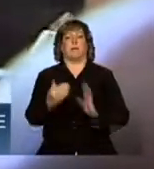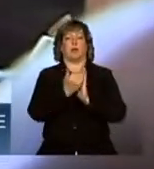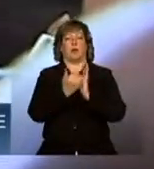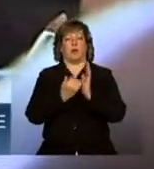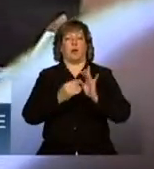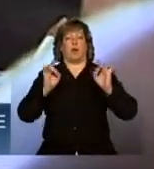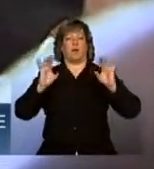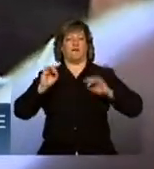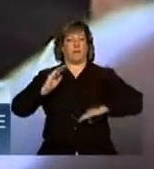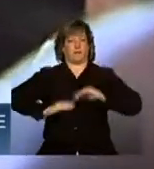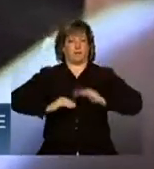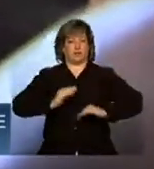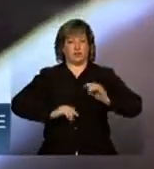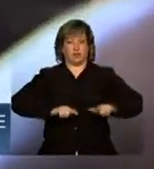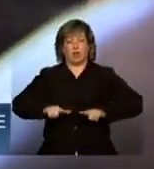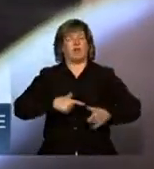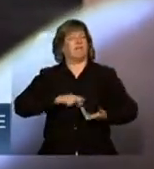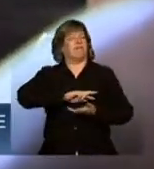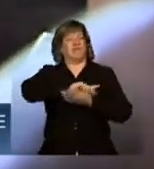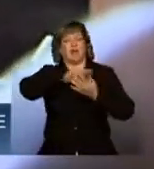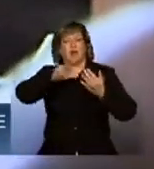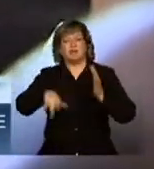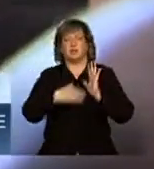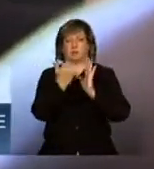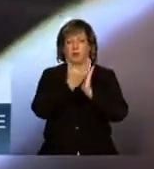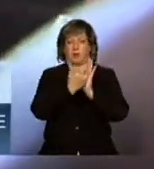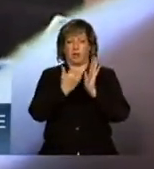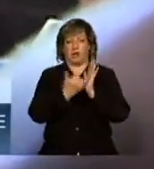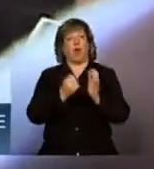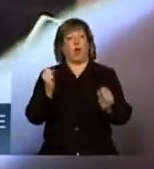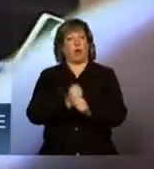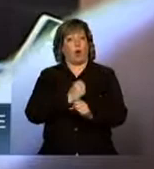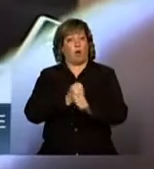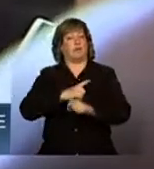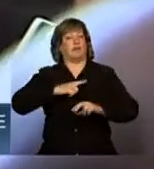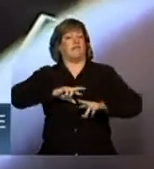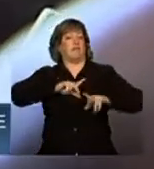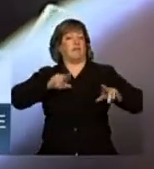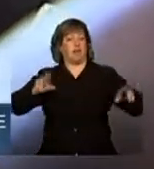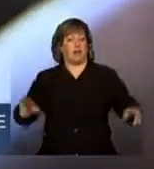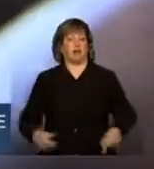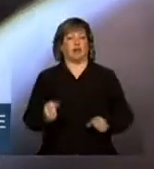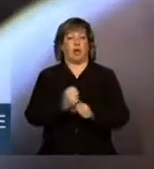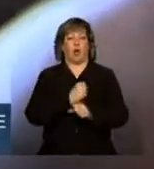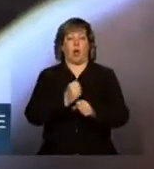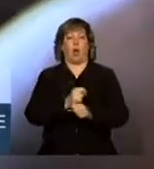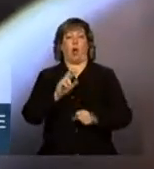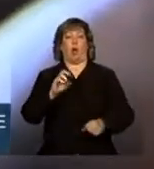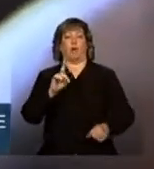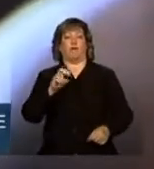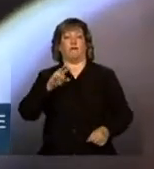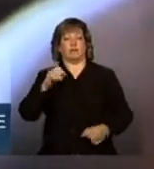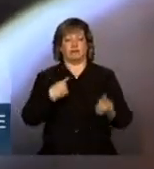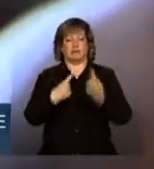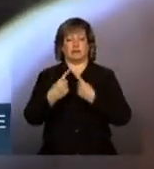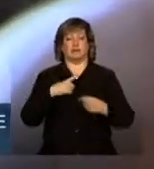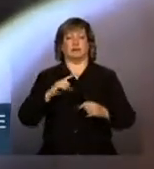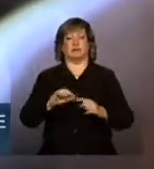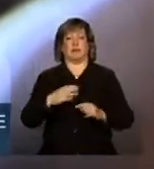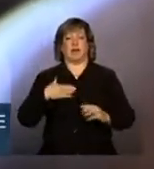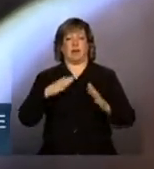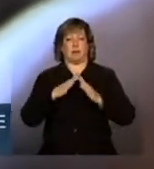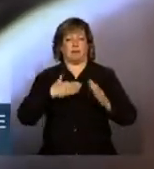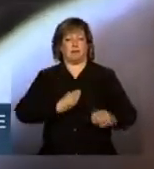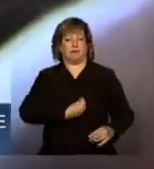qualificação profissional. Enfim, são vários programas. De obras, temos várias obras na área de rodovias, obras do Minha Casa Minha